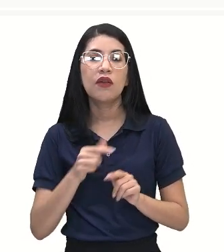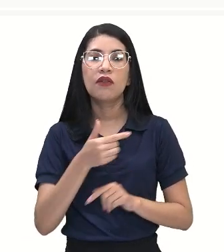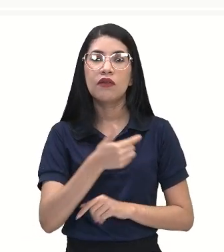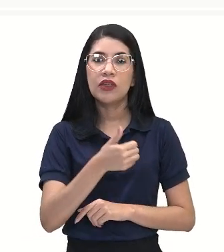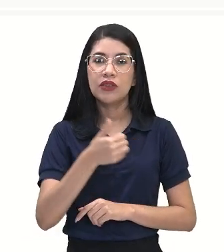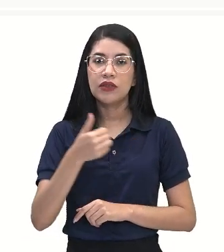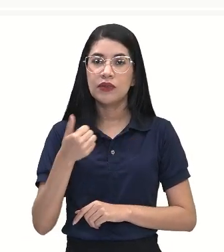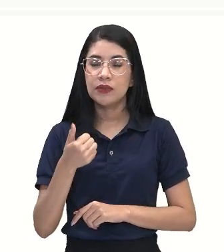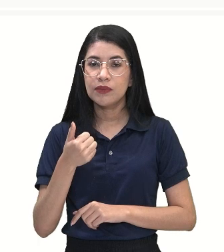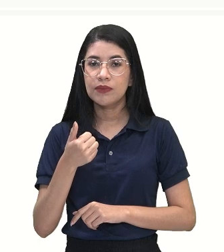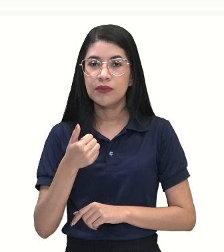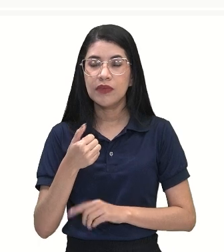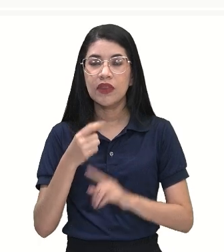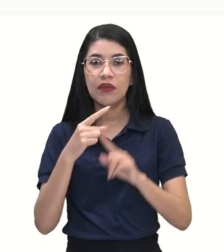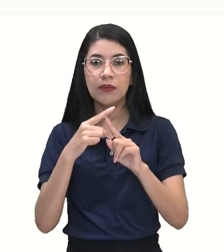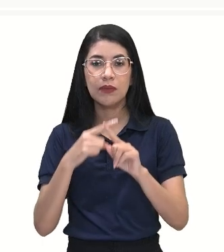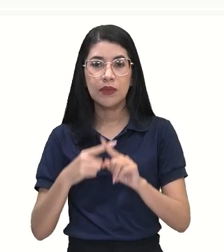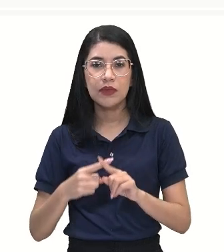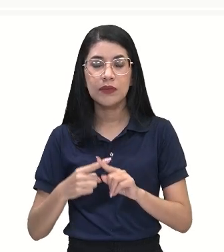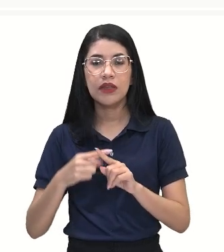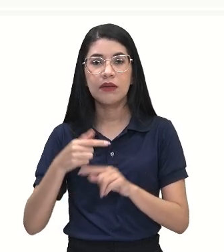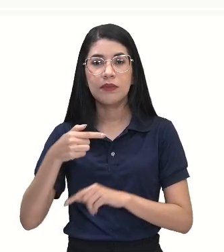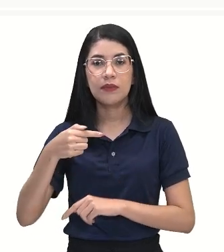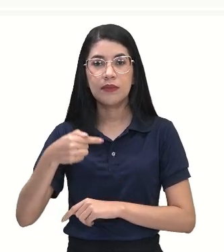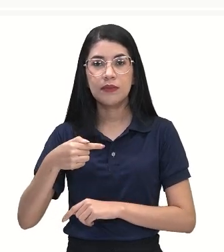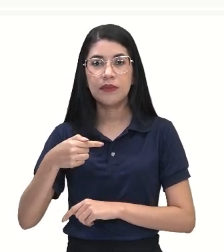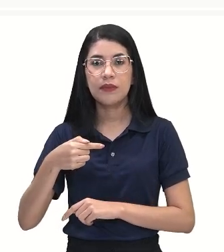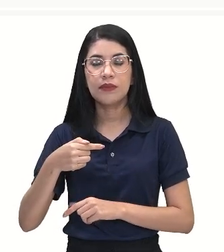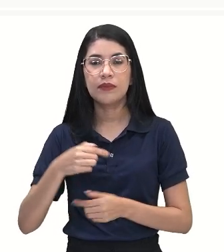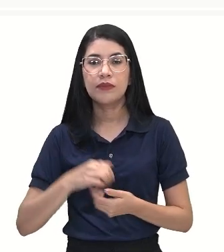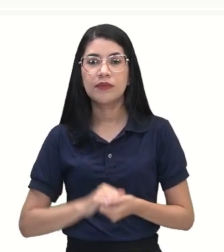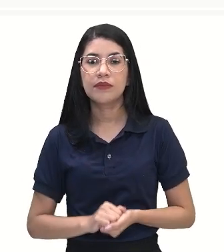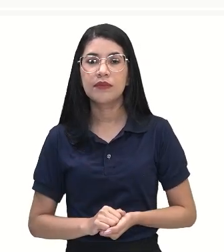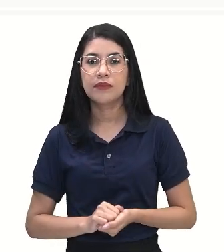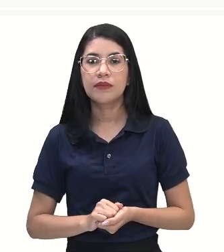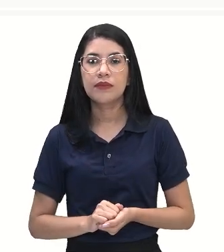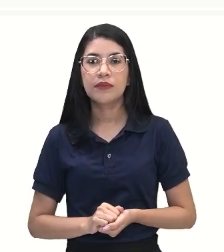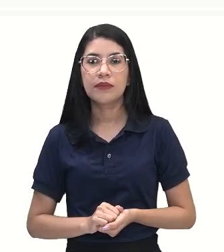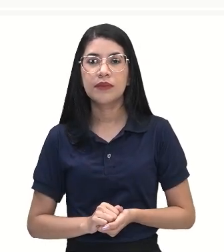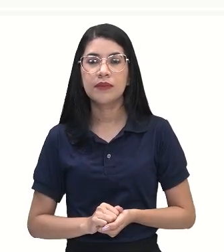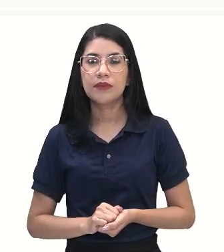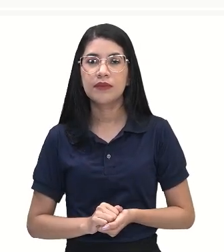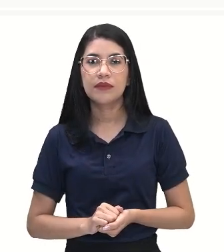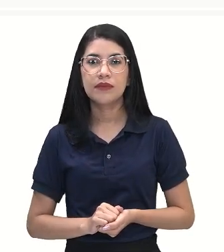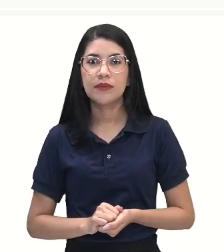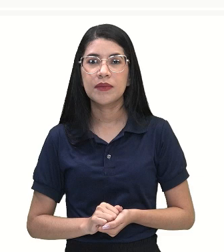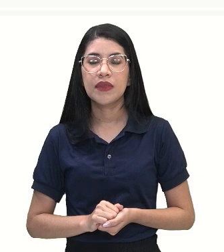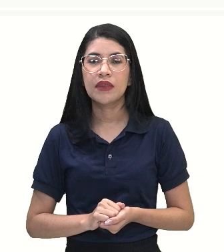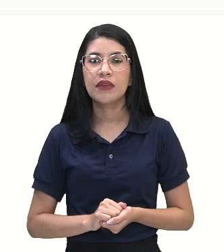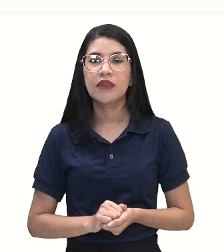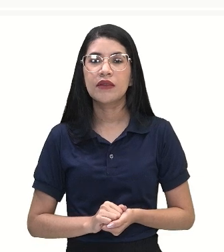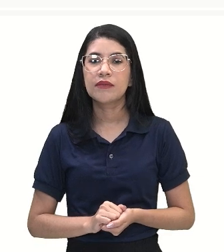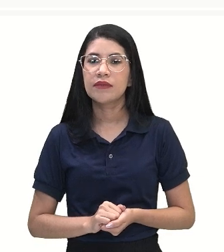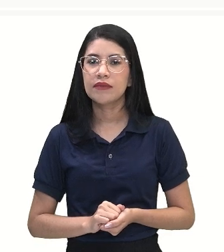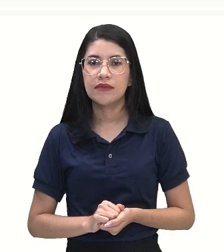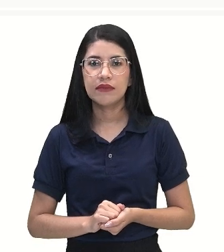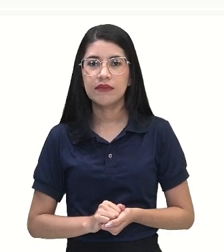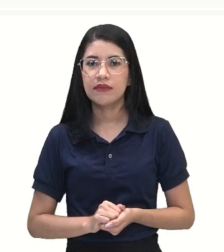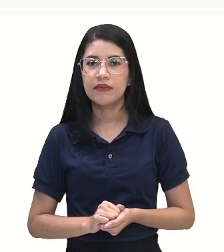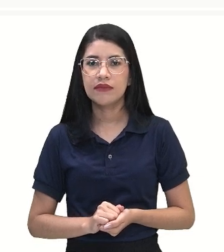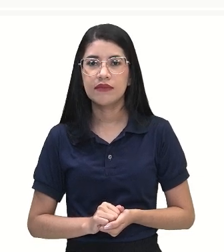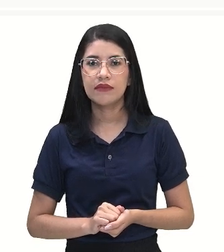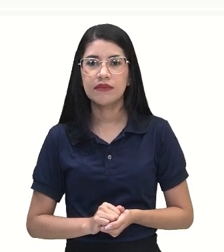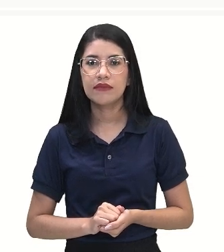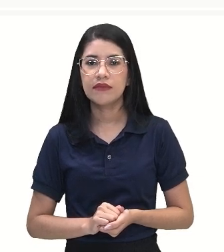21 e vai multiplicar com a razão, que é 7. Então olha só. 7 vezes 7, 49, vai